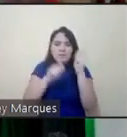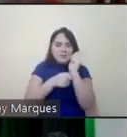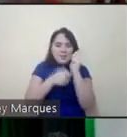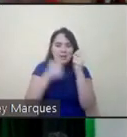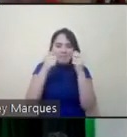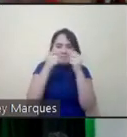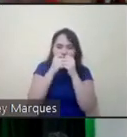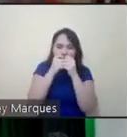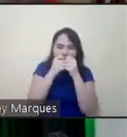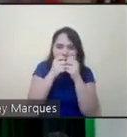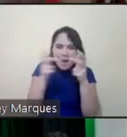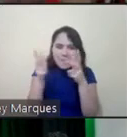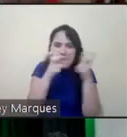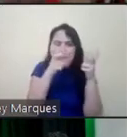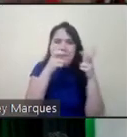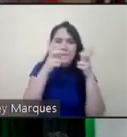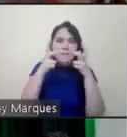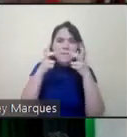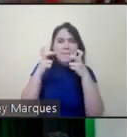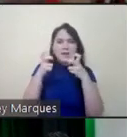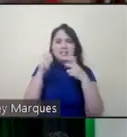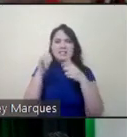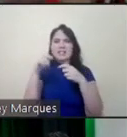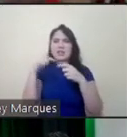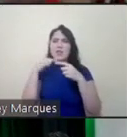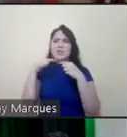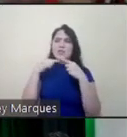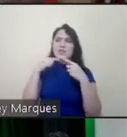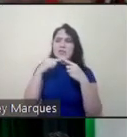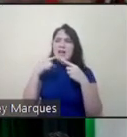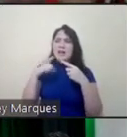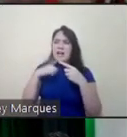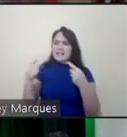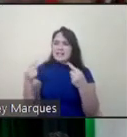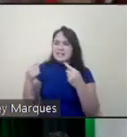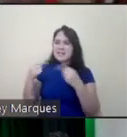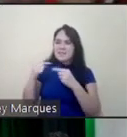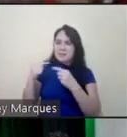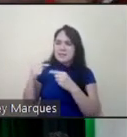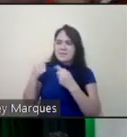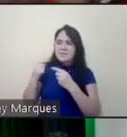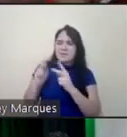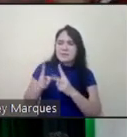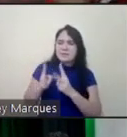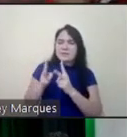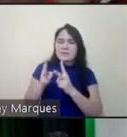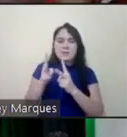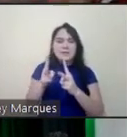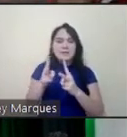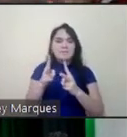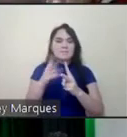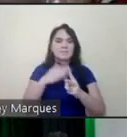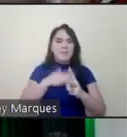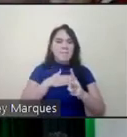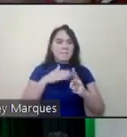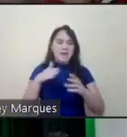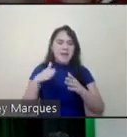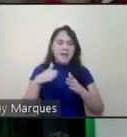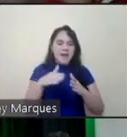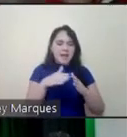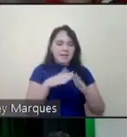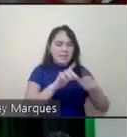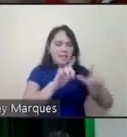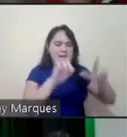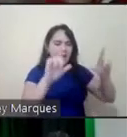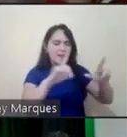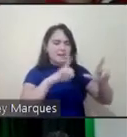me desafia por todo o caminho. Na minha tela tênue, desenho garranchos bêbados. Não sei o que é um traço,